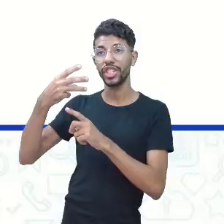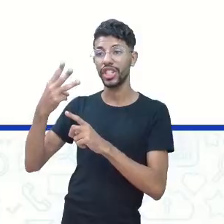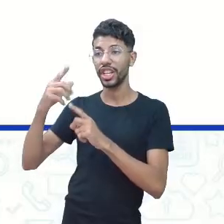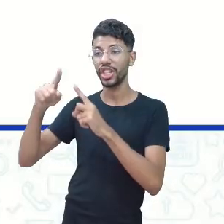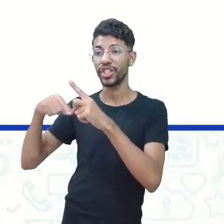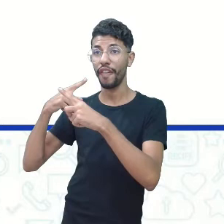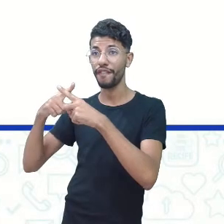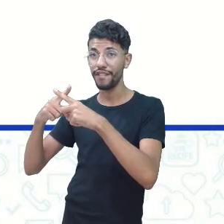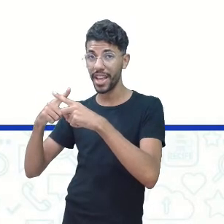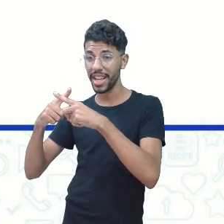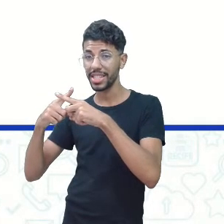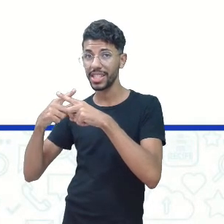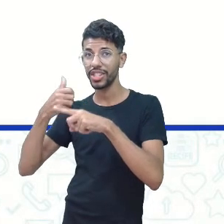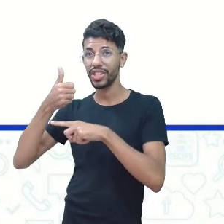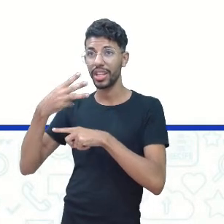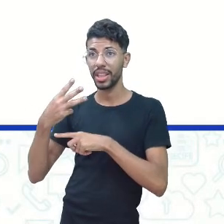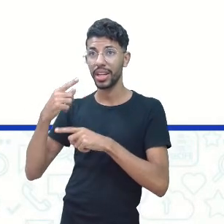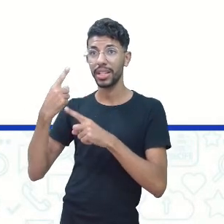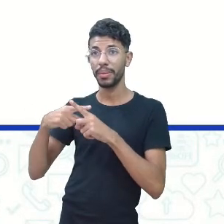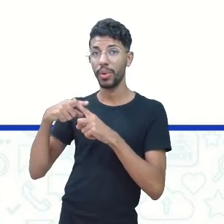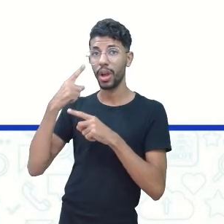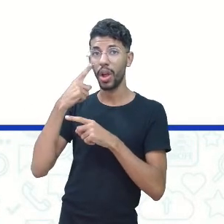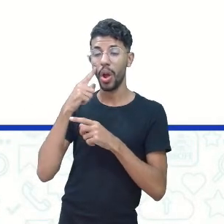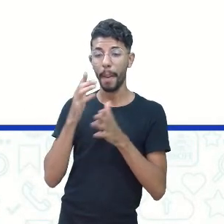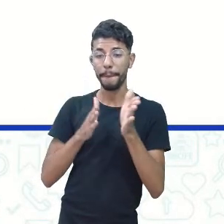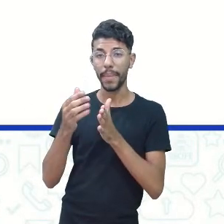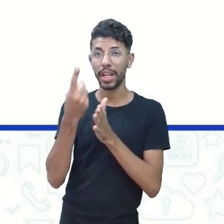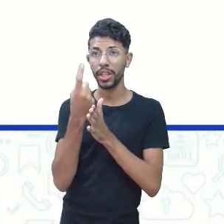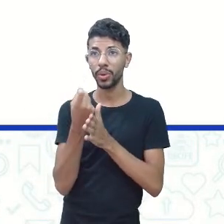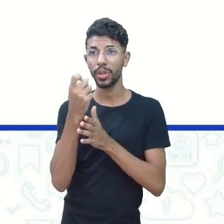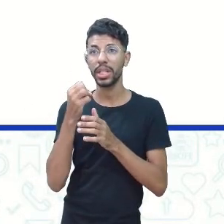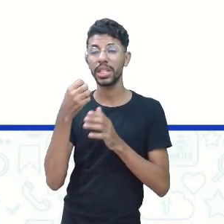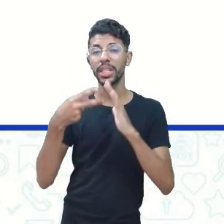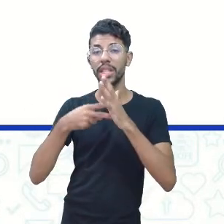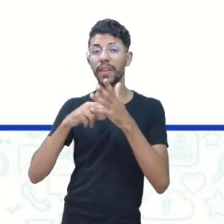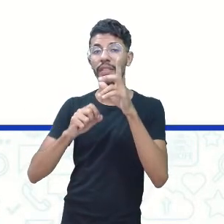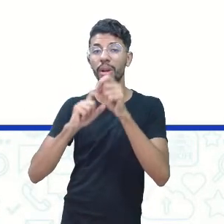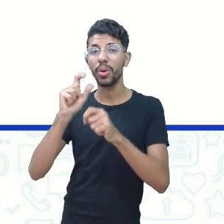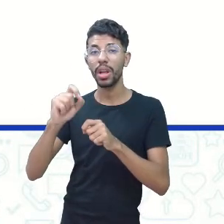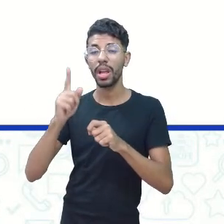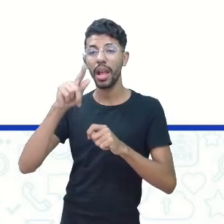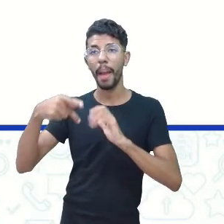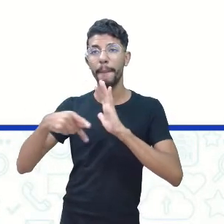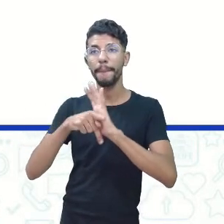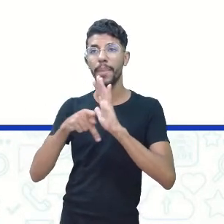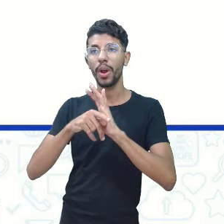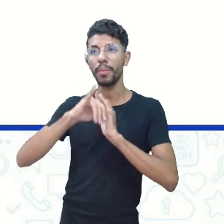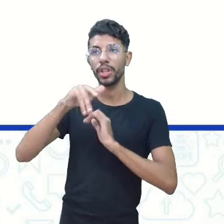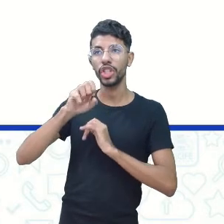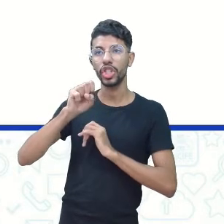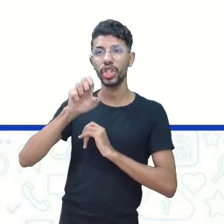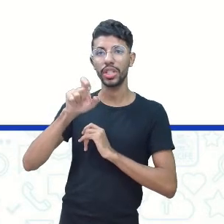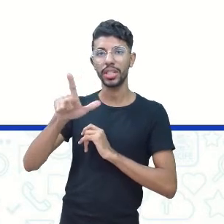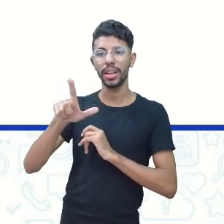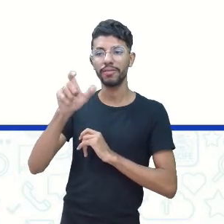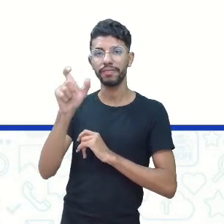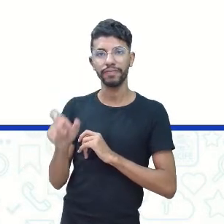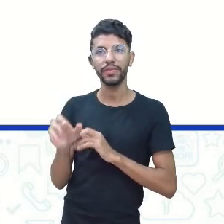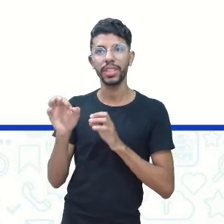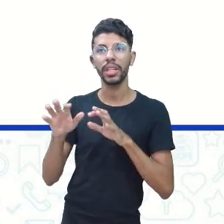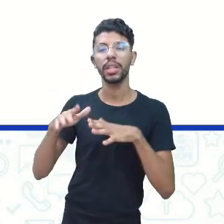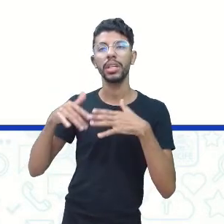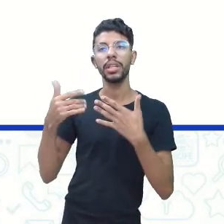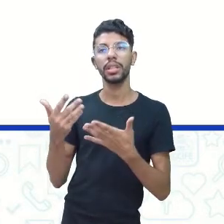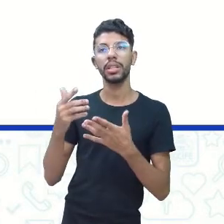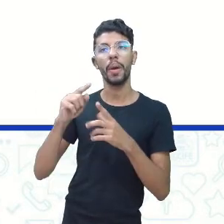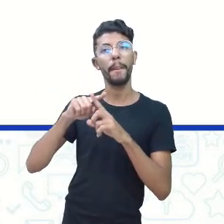a minha parte única significa que eu tenho uma parte para José, mas o irmão dele ganhou o triplo, e o triplo